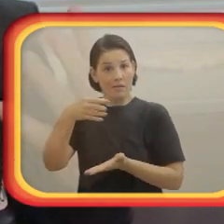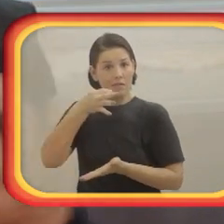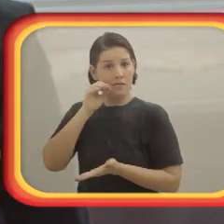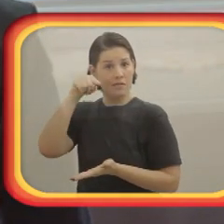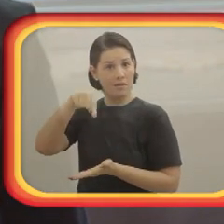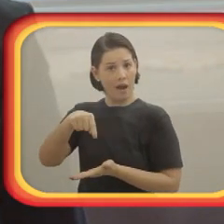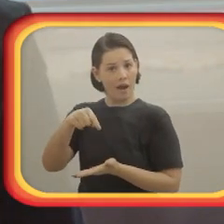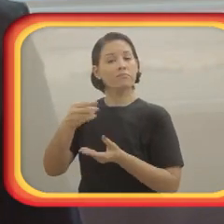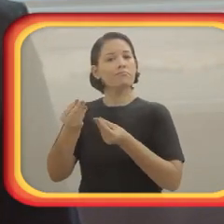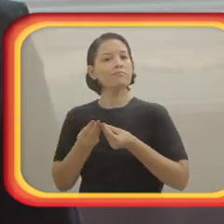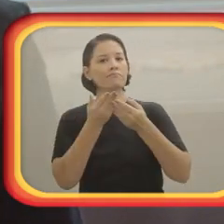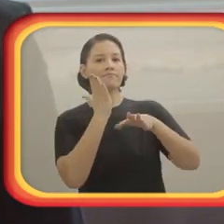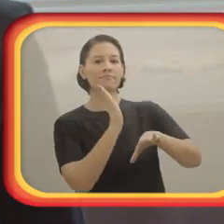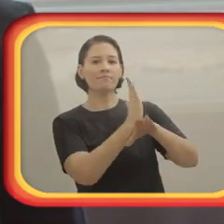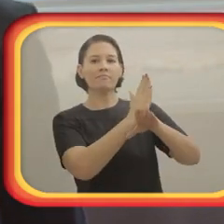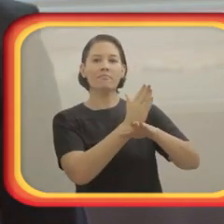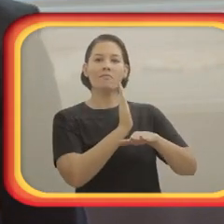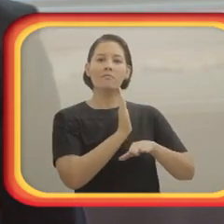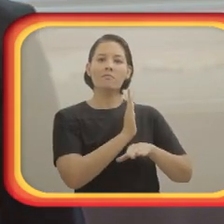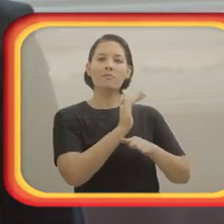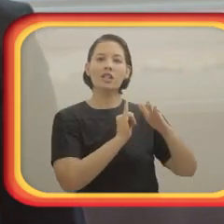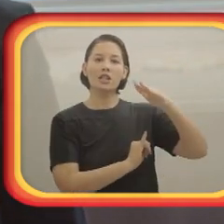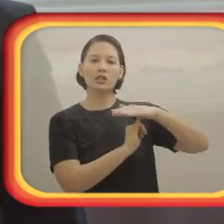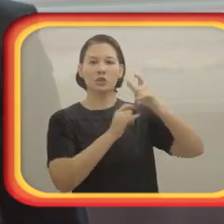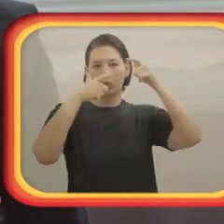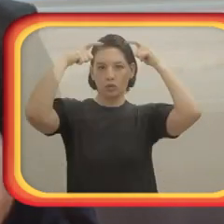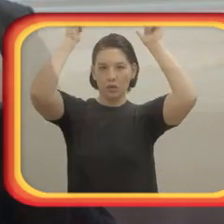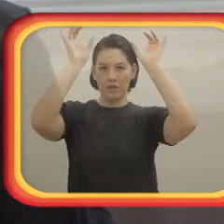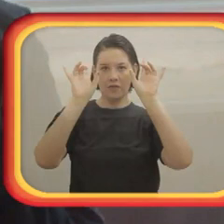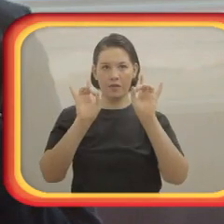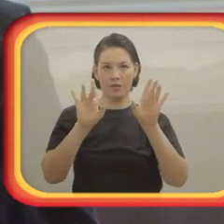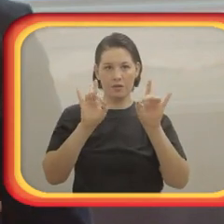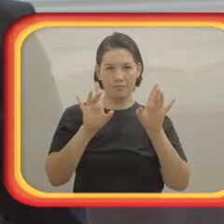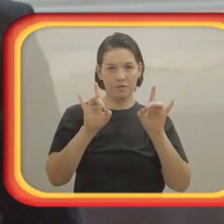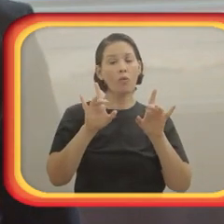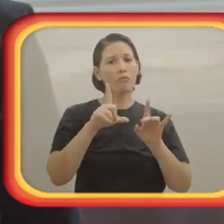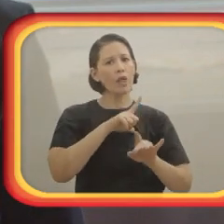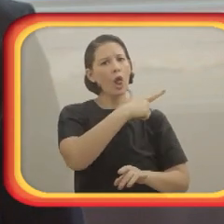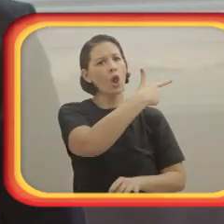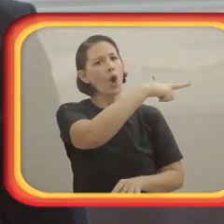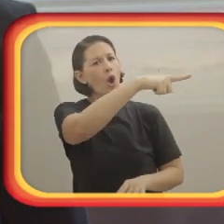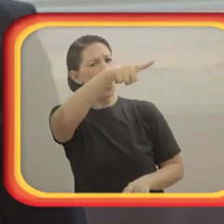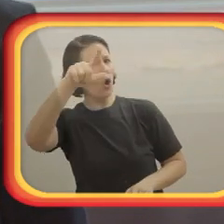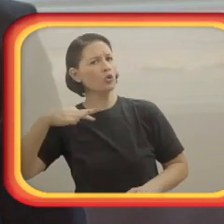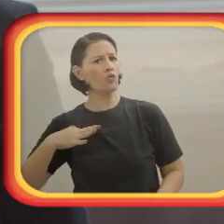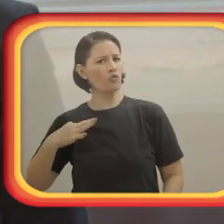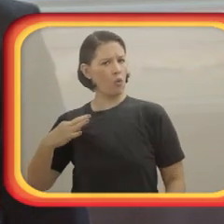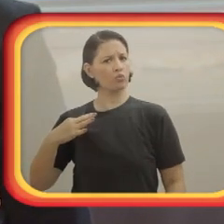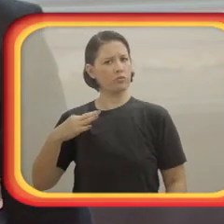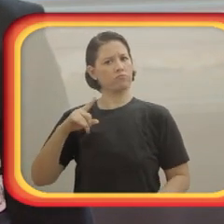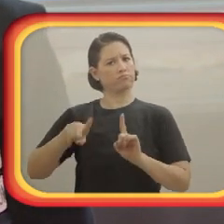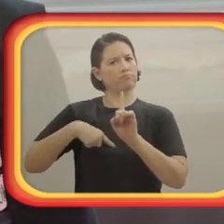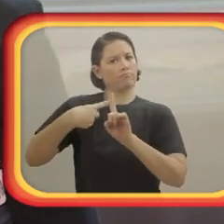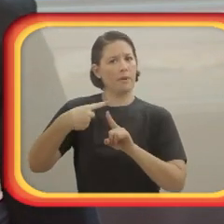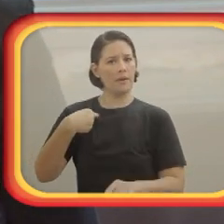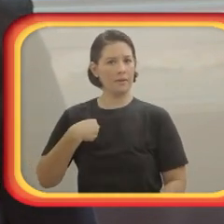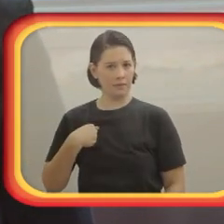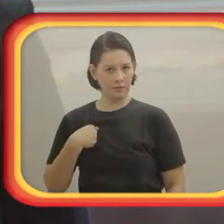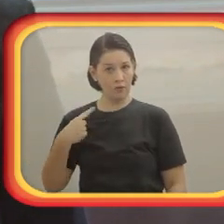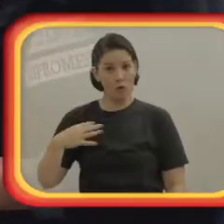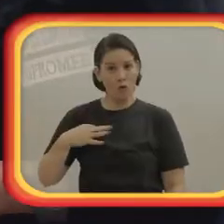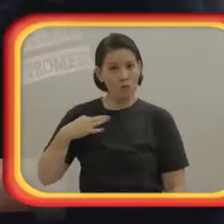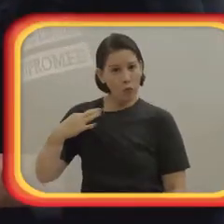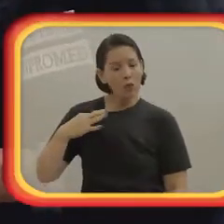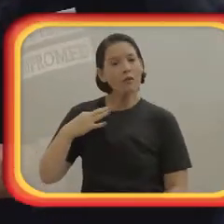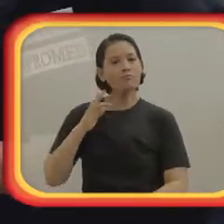todo o dinheiro arrecadado aqui no café, voltado lá para o Instituto dos Chefes